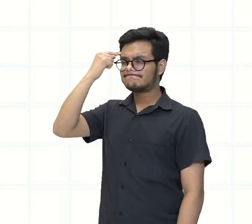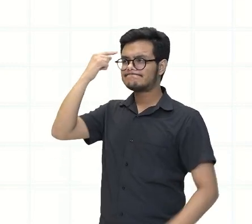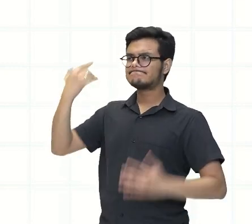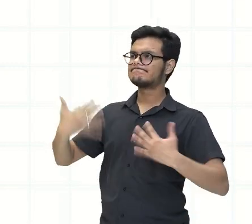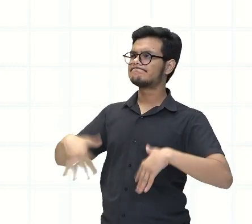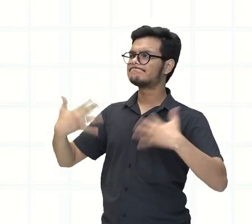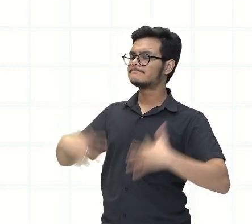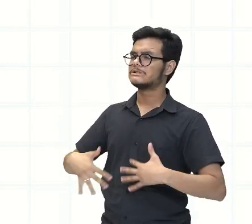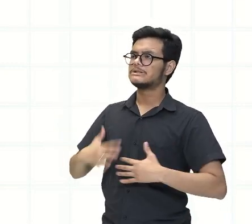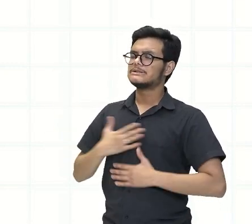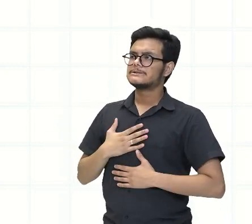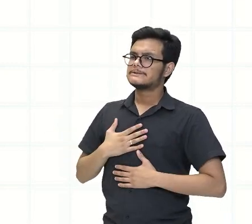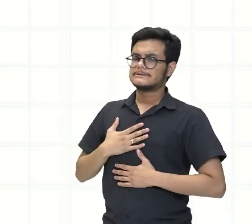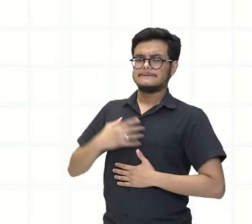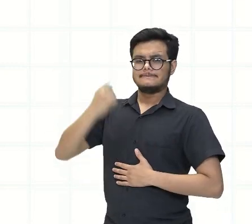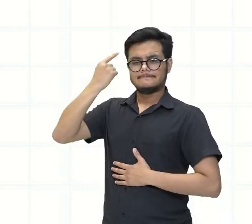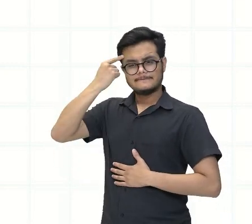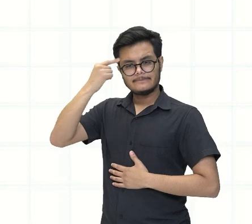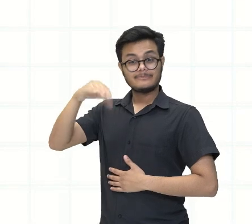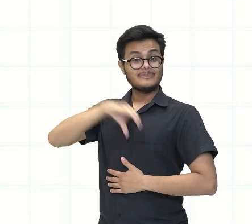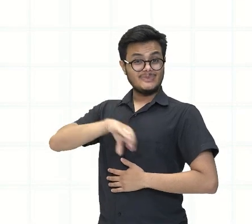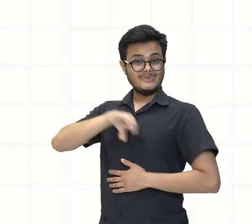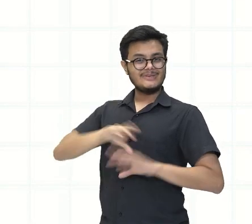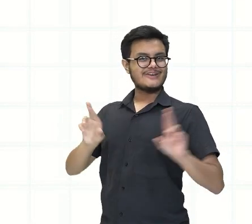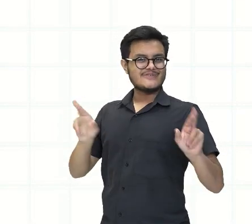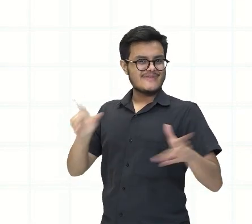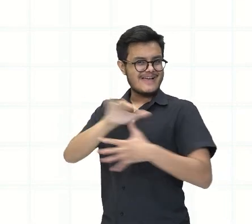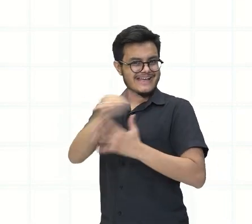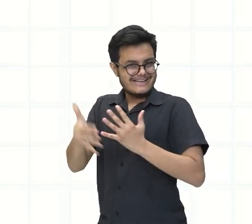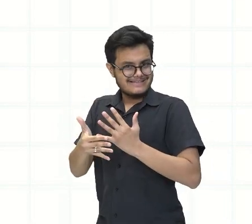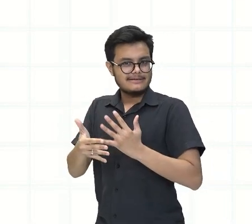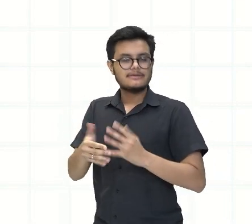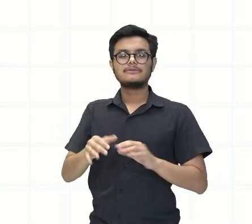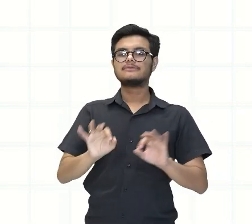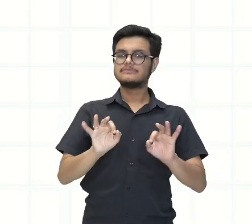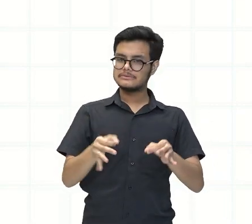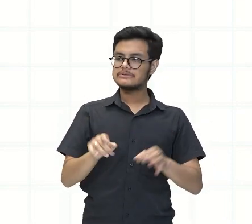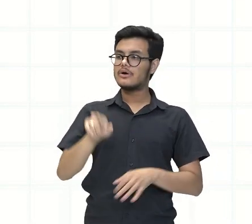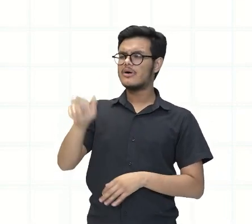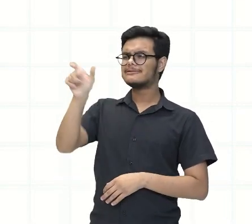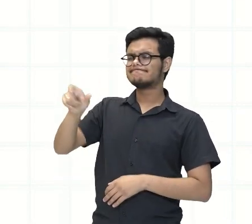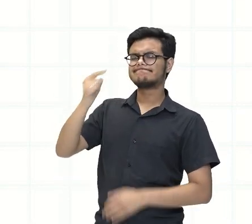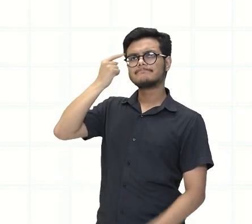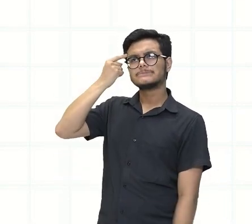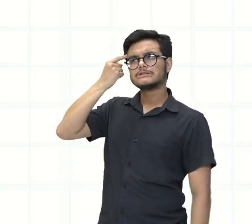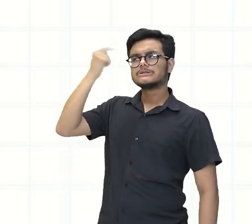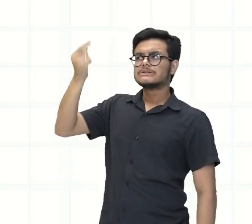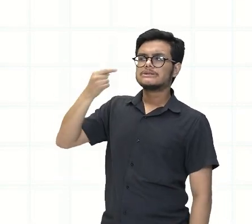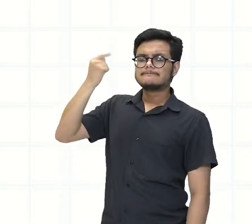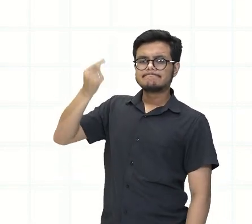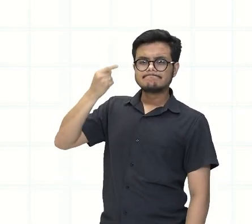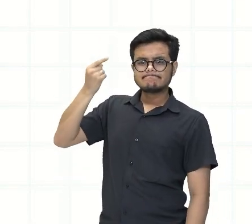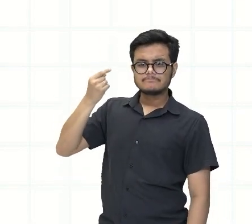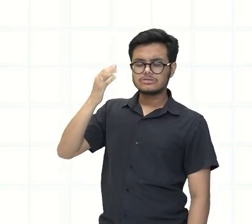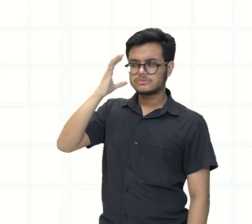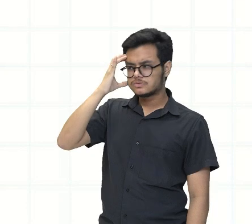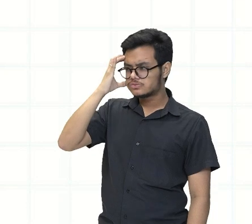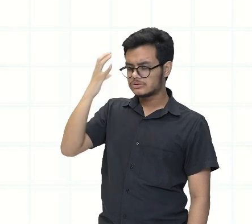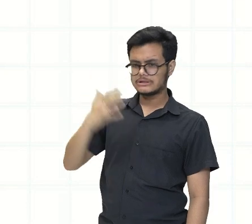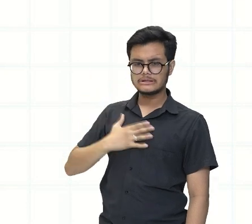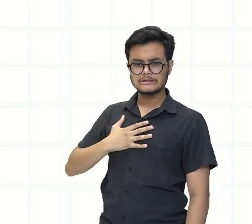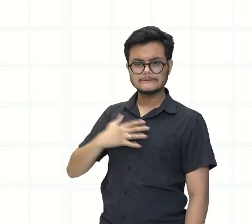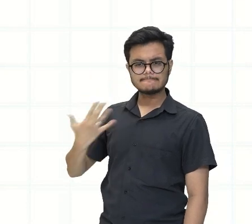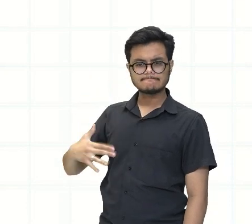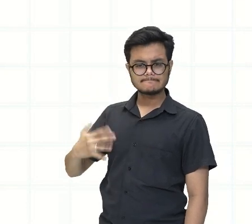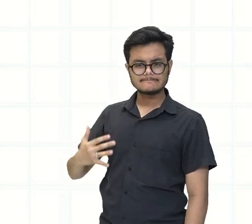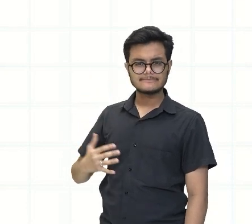está, o que este predicado, anda preocupado, está indicando de maneira mais significativa?